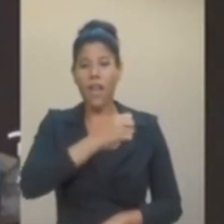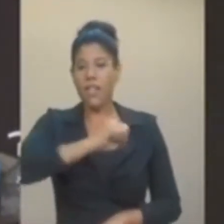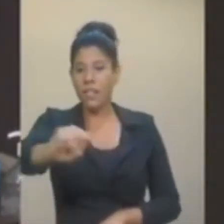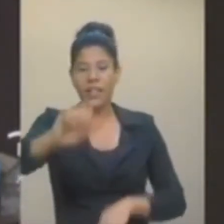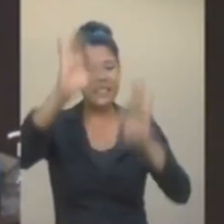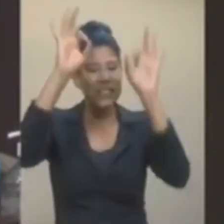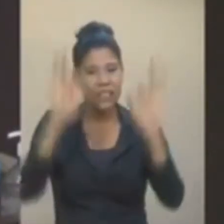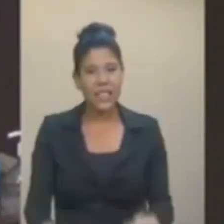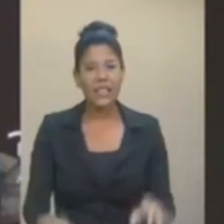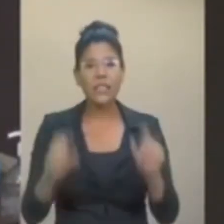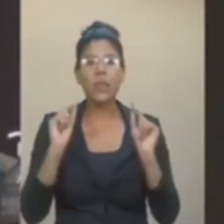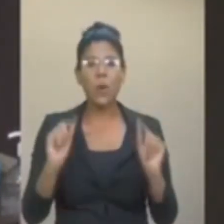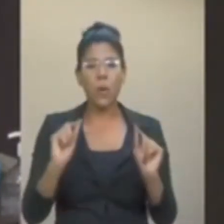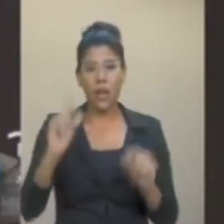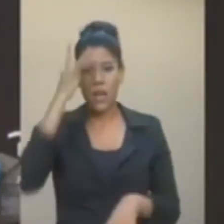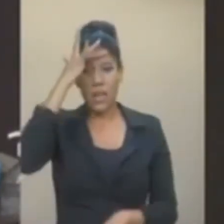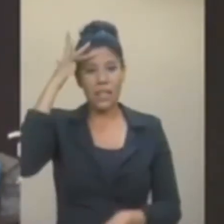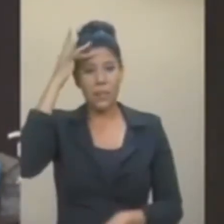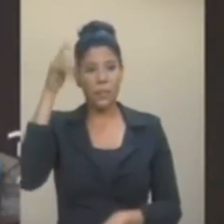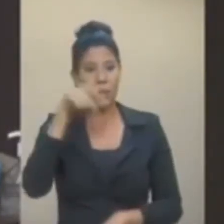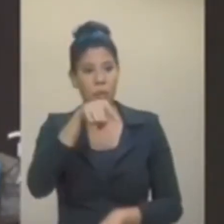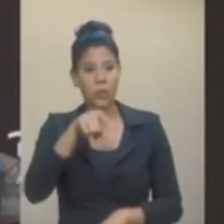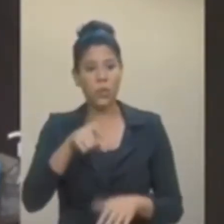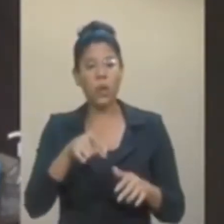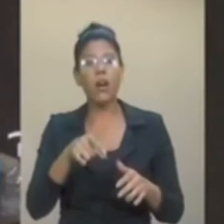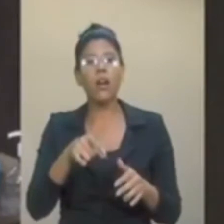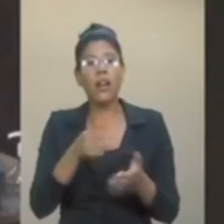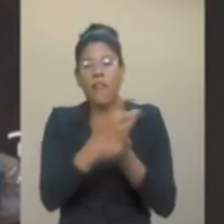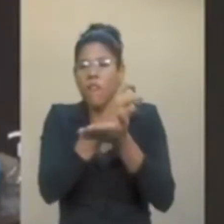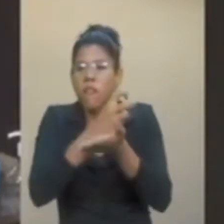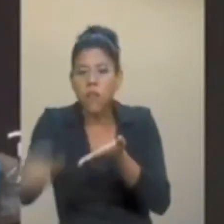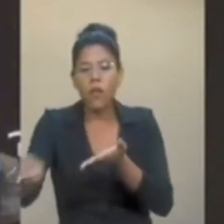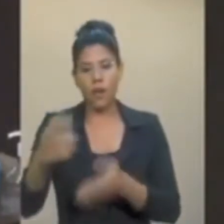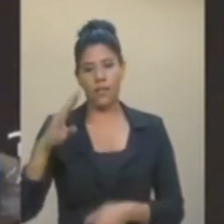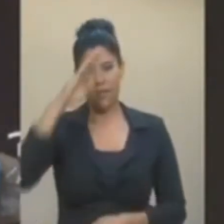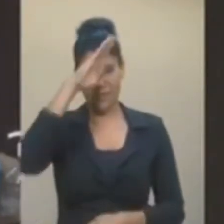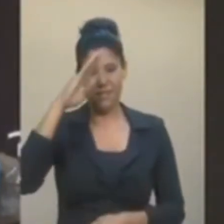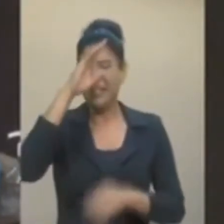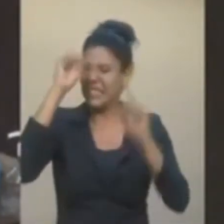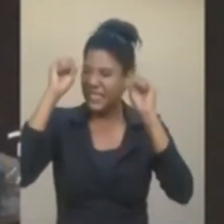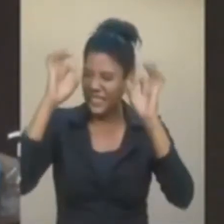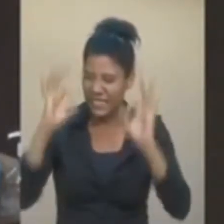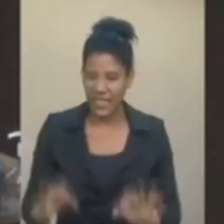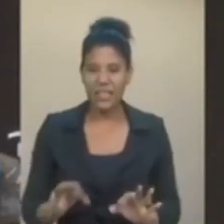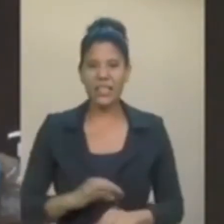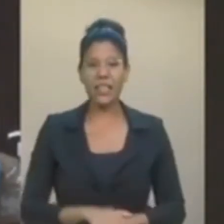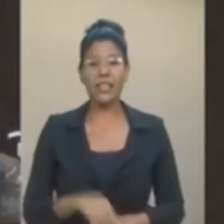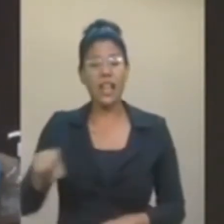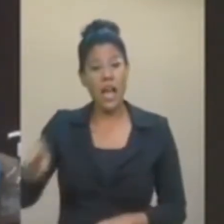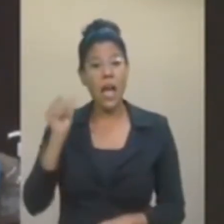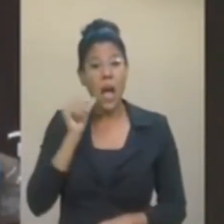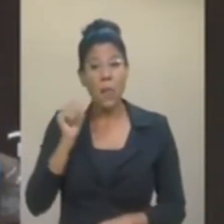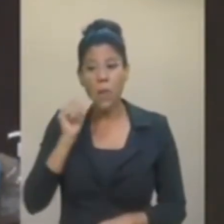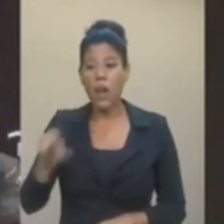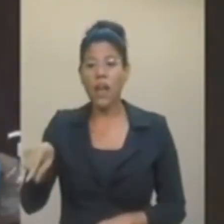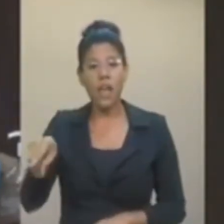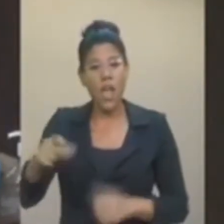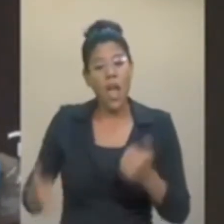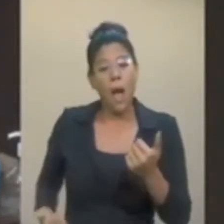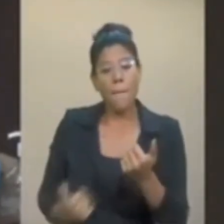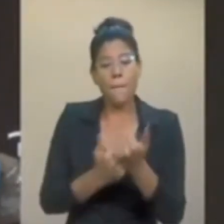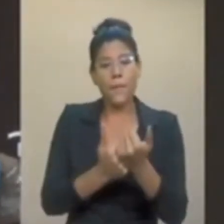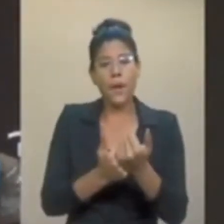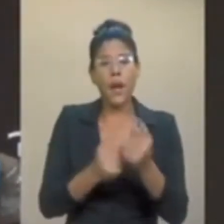lado daqueles que gritam fora Bolsonaro. Certamente ela estaria ao lado daqueles